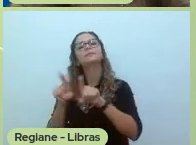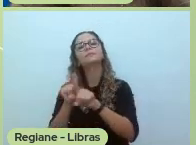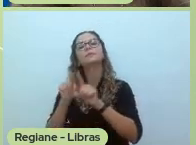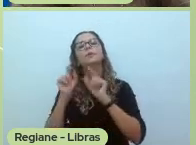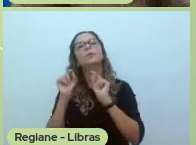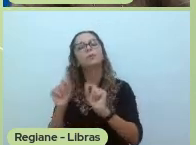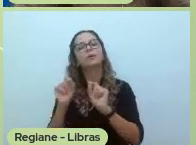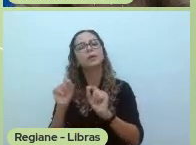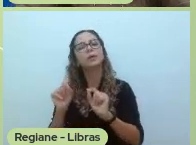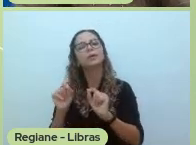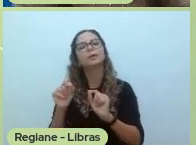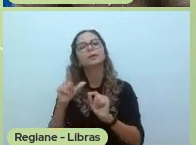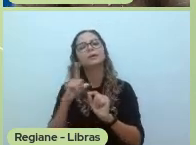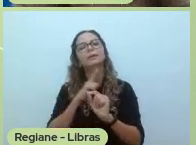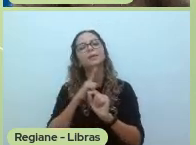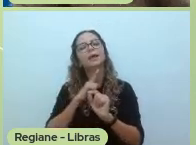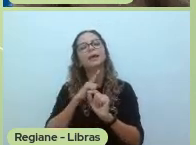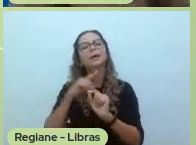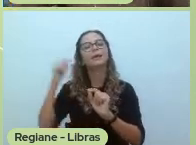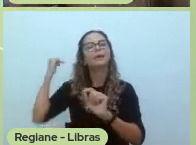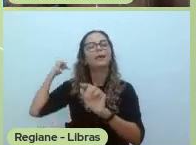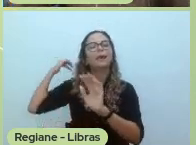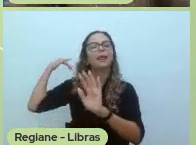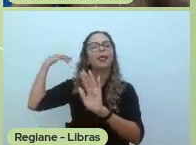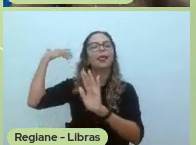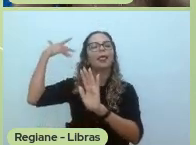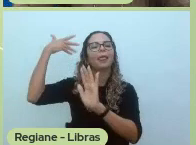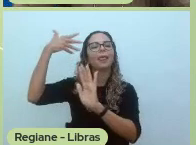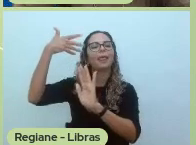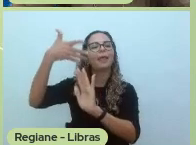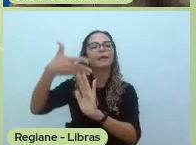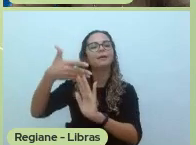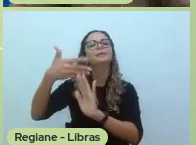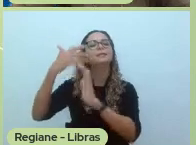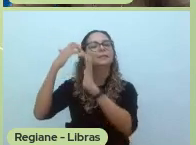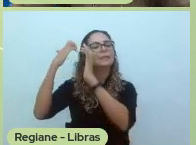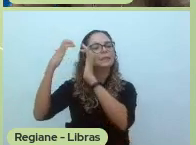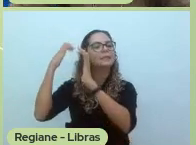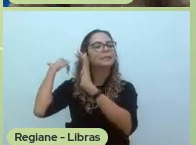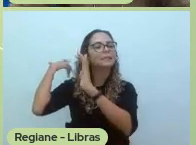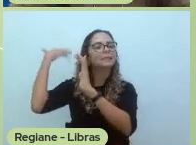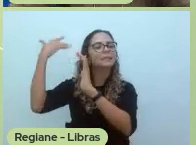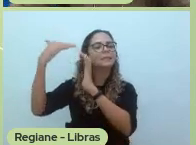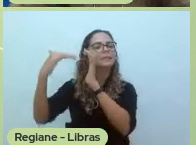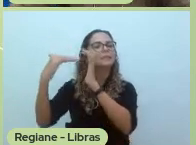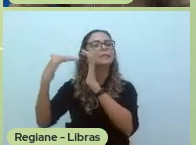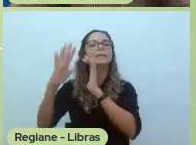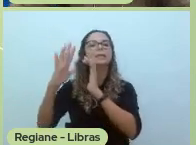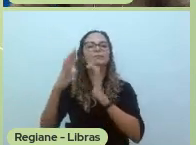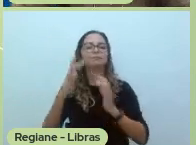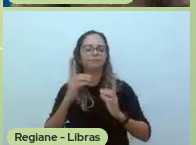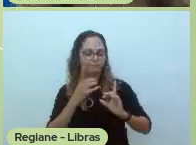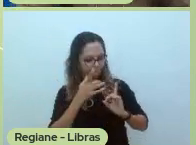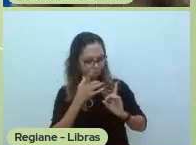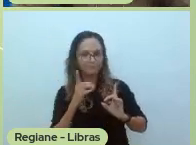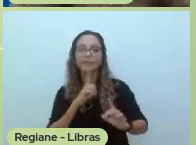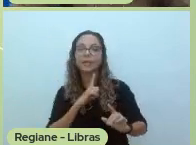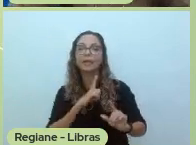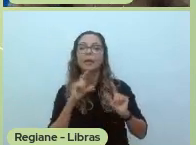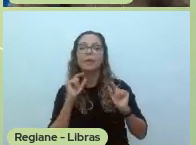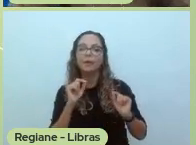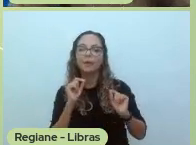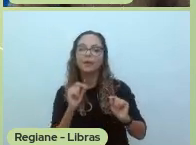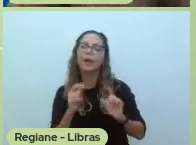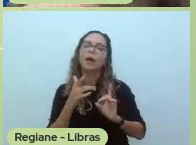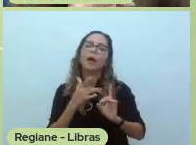visão capacitista, né? Que é de não enxergar as competências. Uma